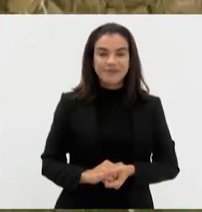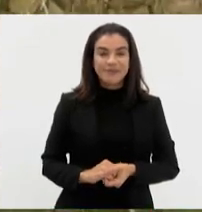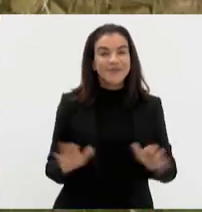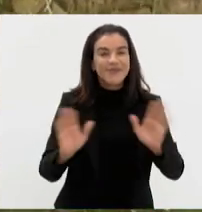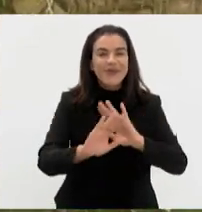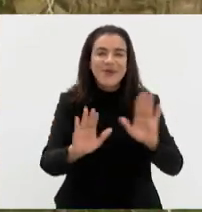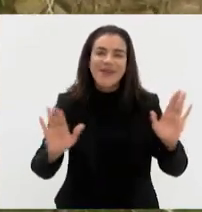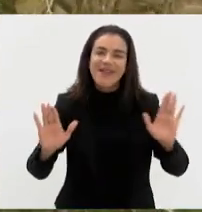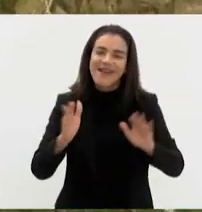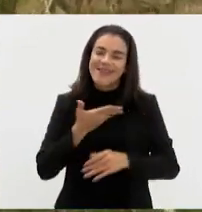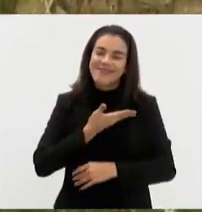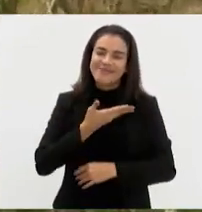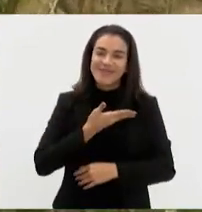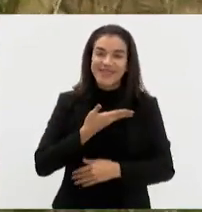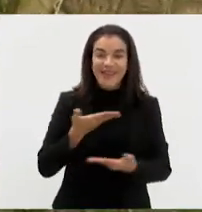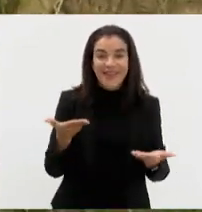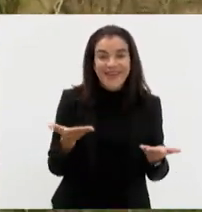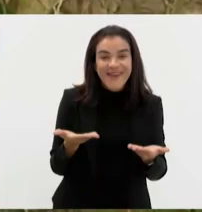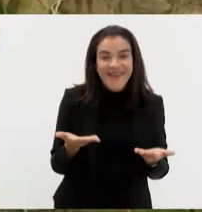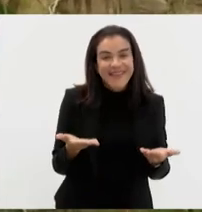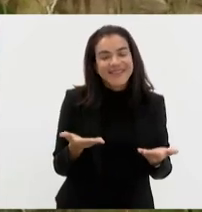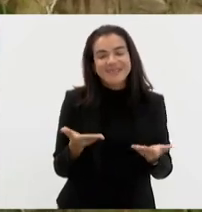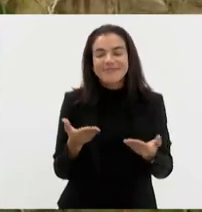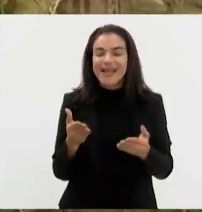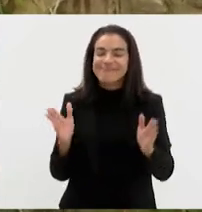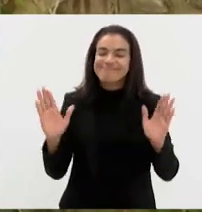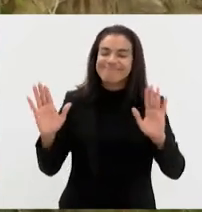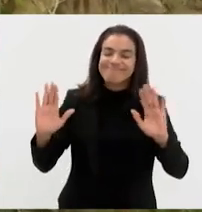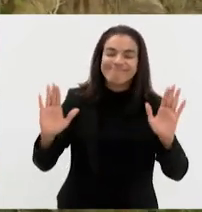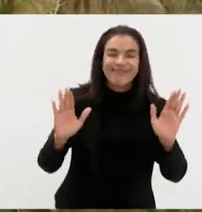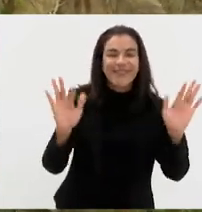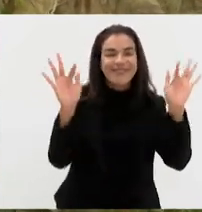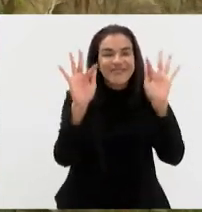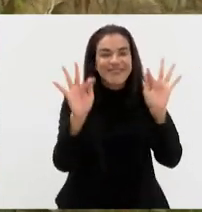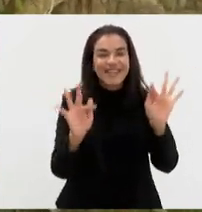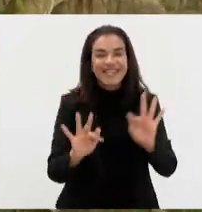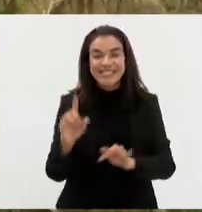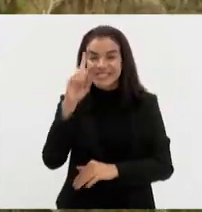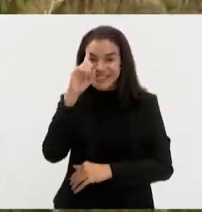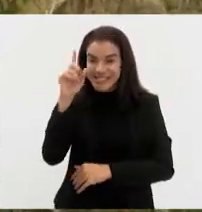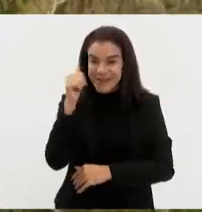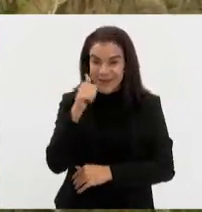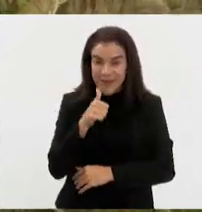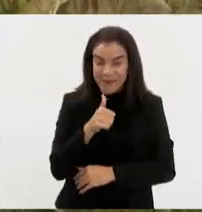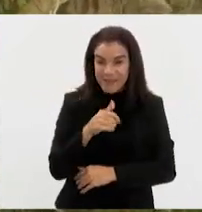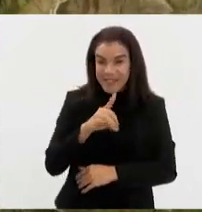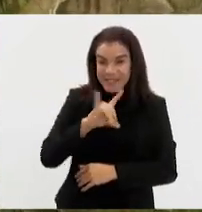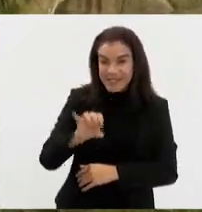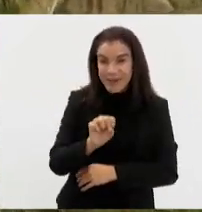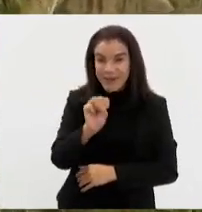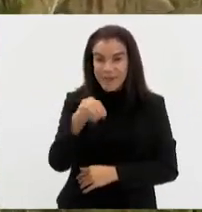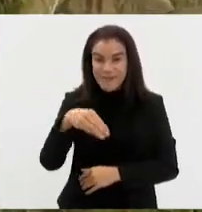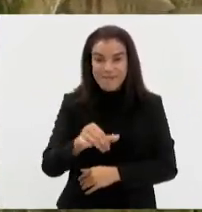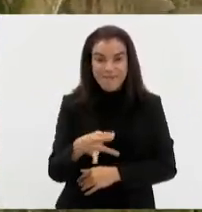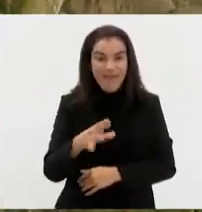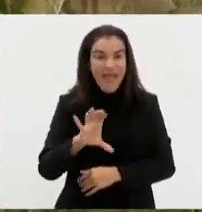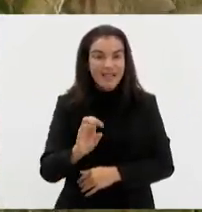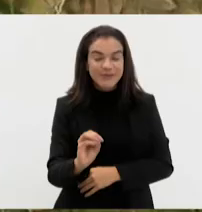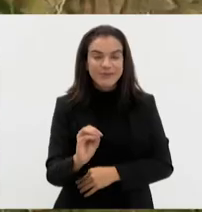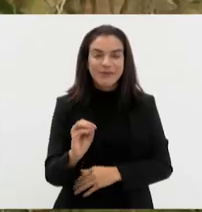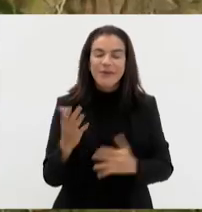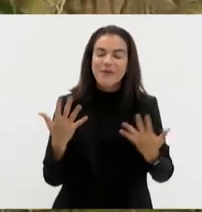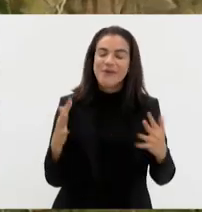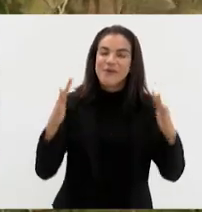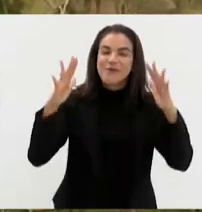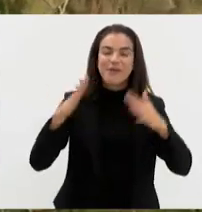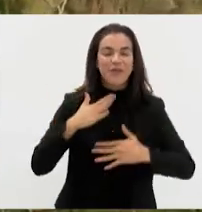Olá, amigos. Hoje estou passando aqui para desejar um feliz Dia da Mulher. No dia 8 de março, comemoramos o